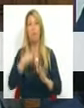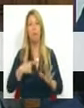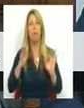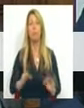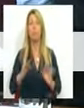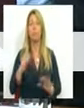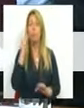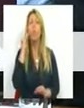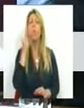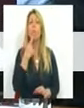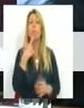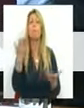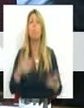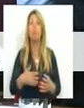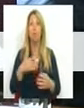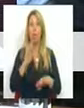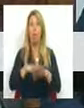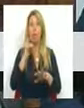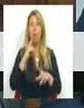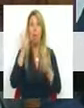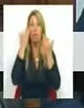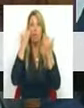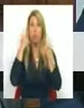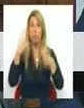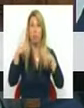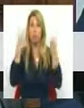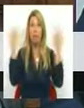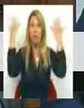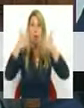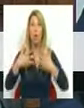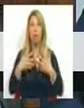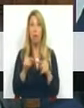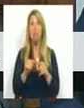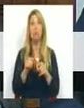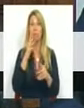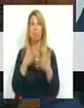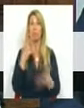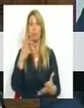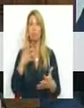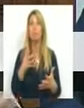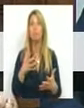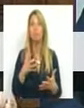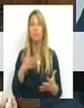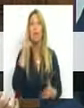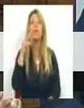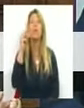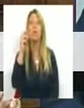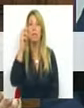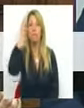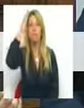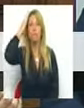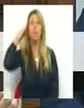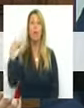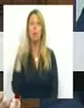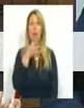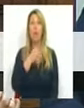é que percebeu? Pela notícia que foi divulgada nessa noite. Pelos impactos que essa notícia tiveram na avaliação. Dia 13. Portanto, o que me